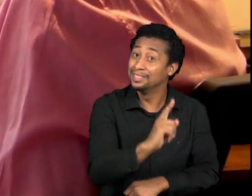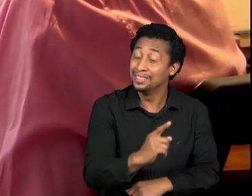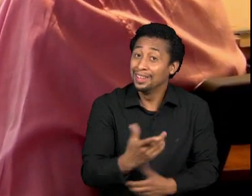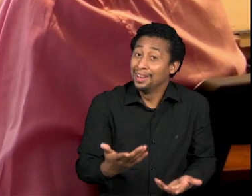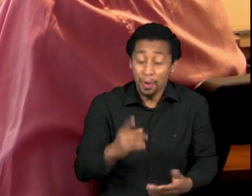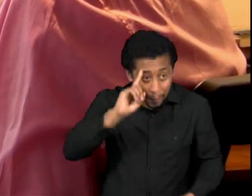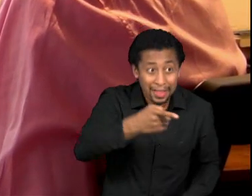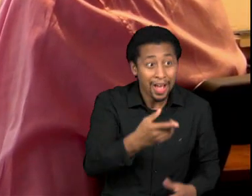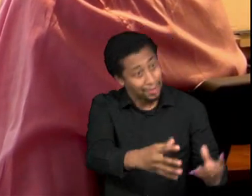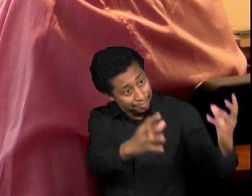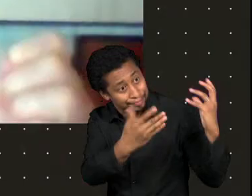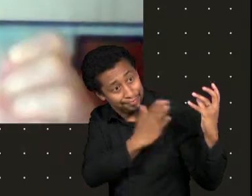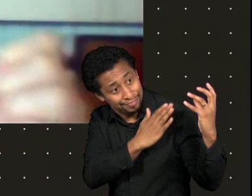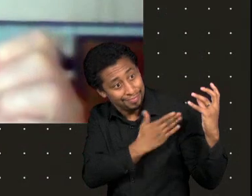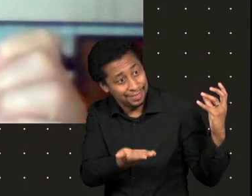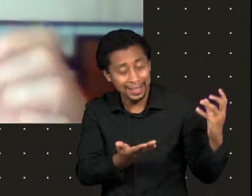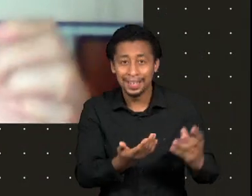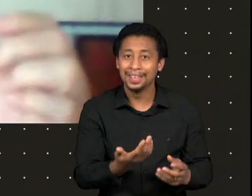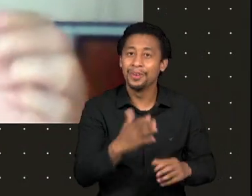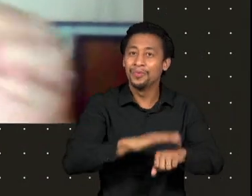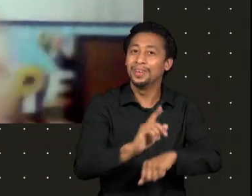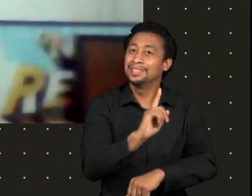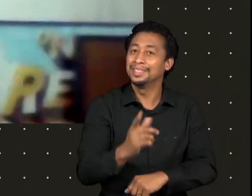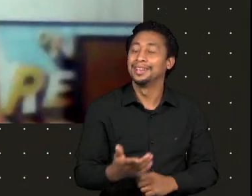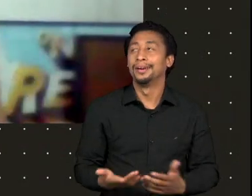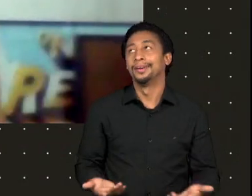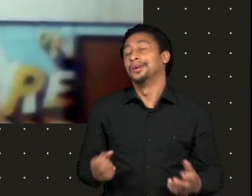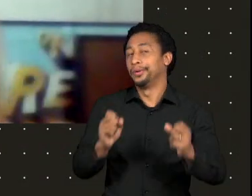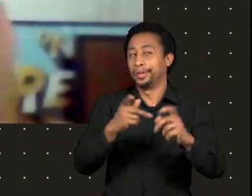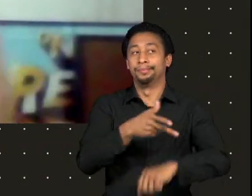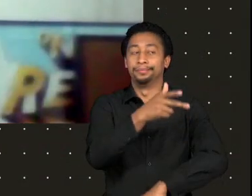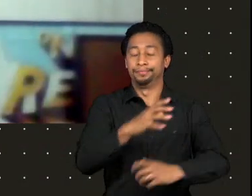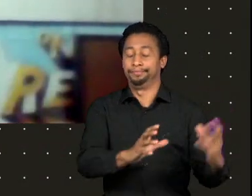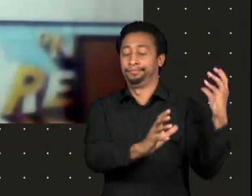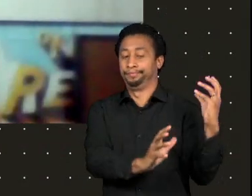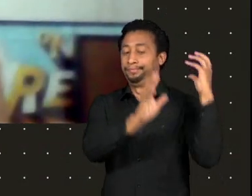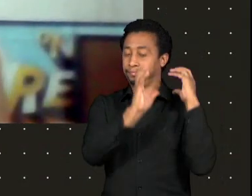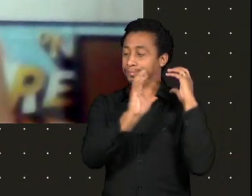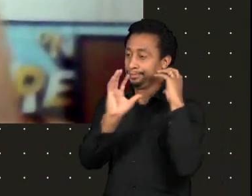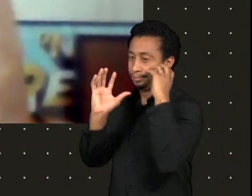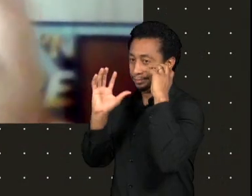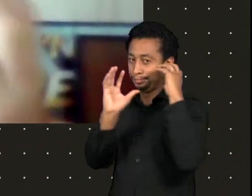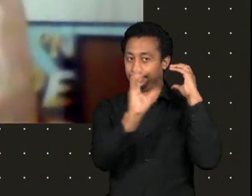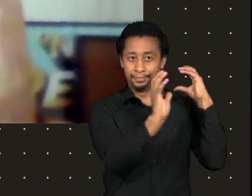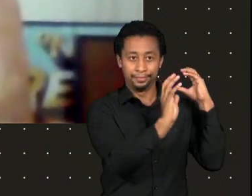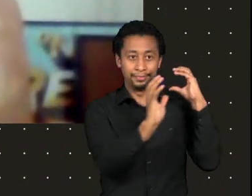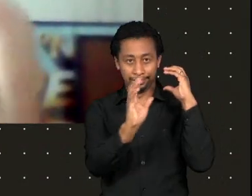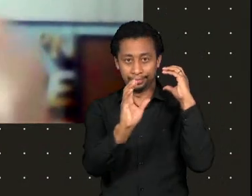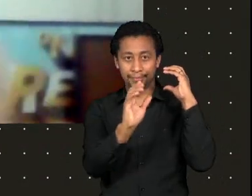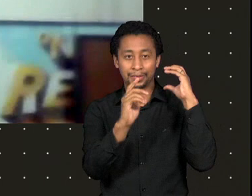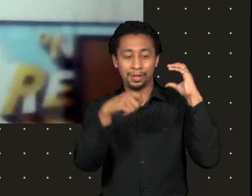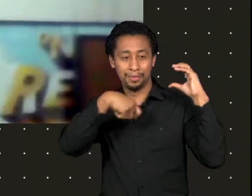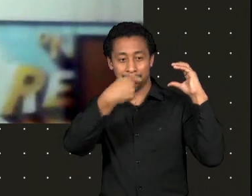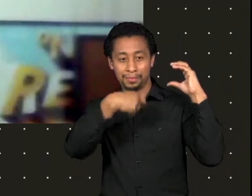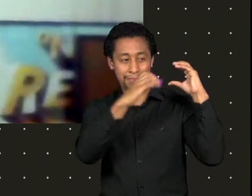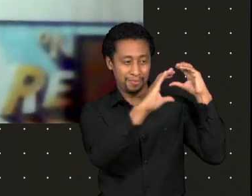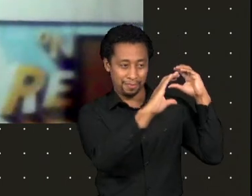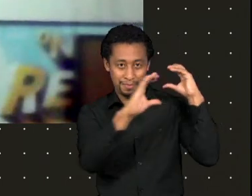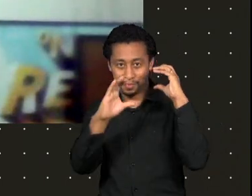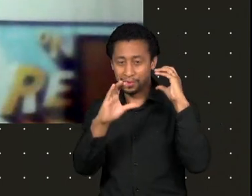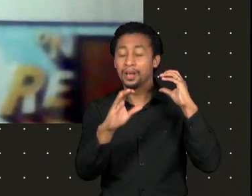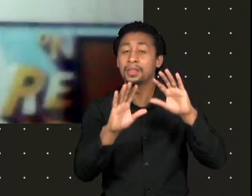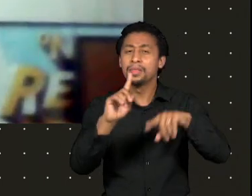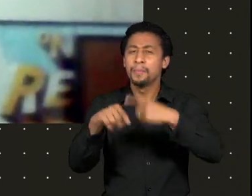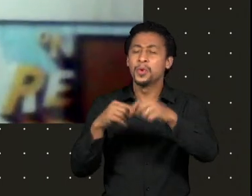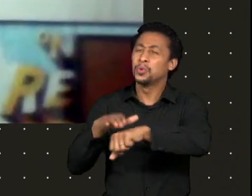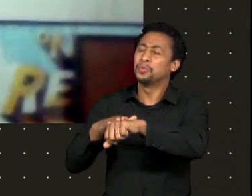Né? Bom, eu filmei, aí eu perguntei para o Nelson, falei, Nelson, como é que você é tão maluco de deixar uma menina que acabou